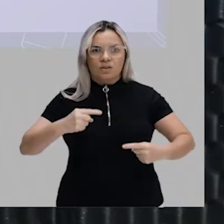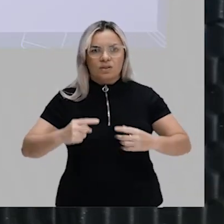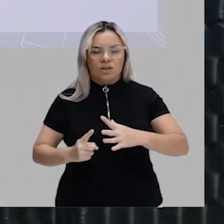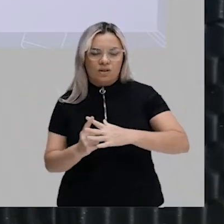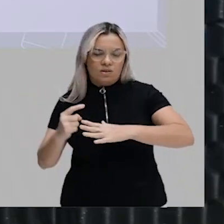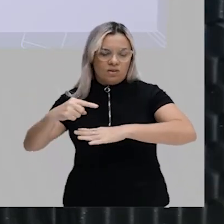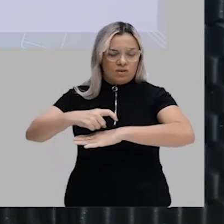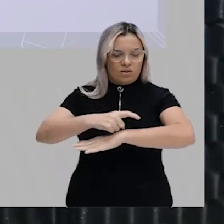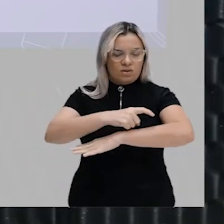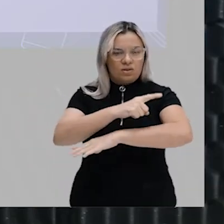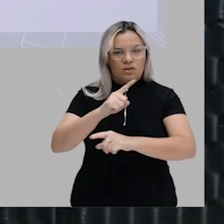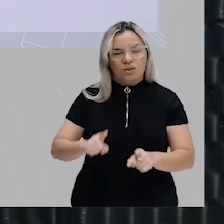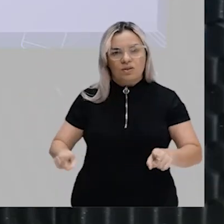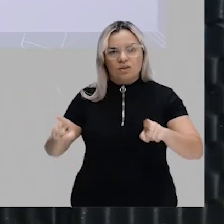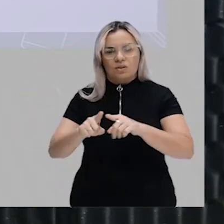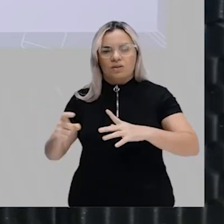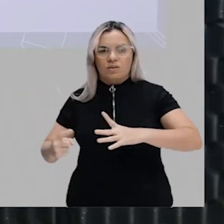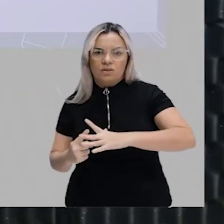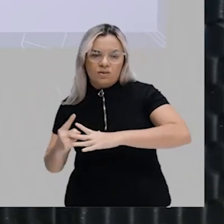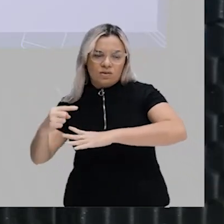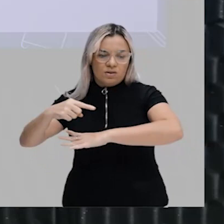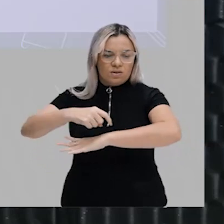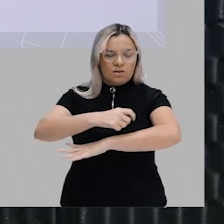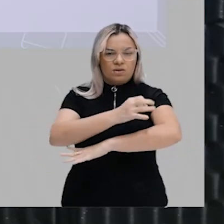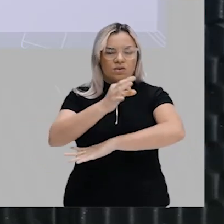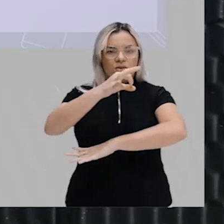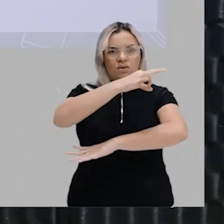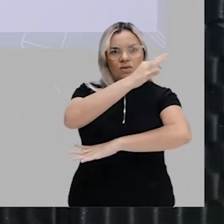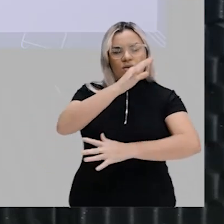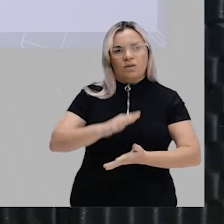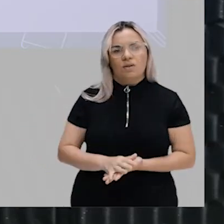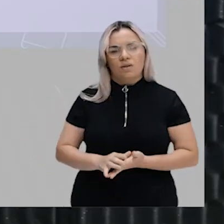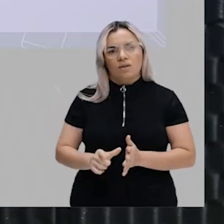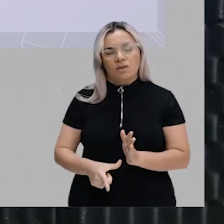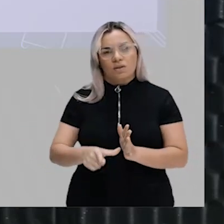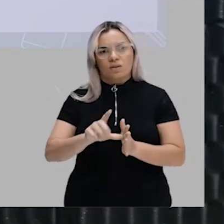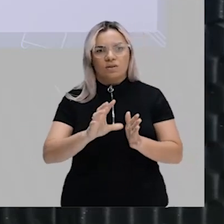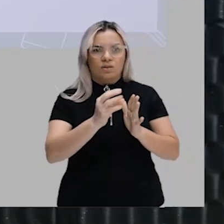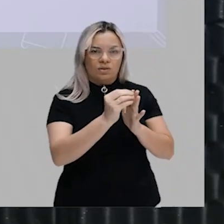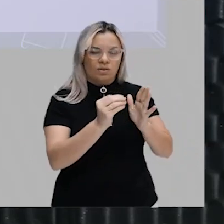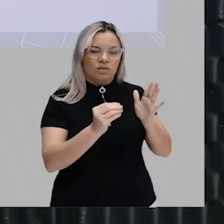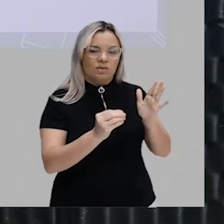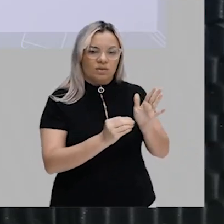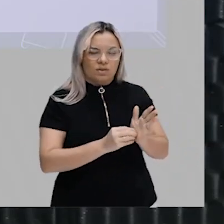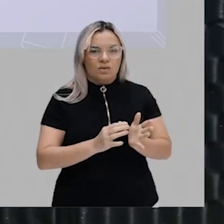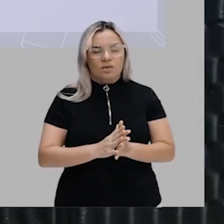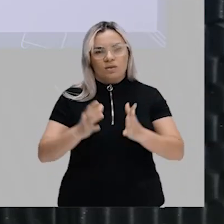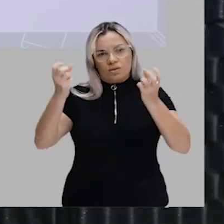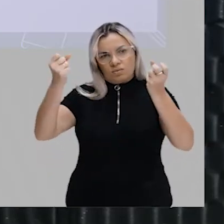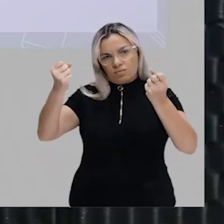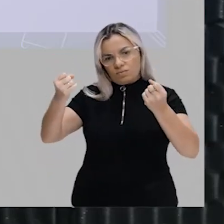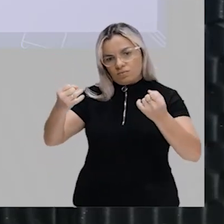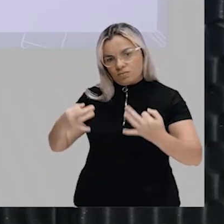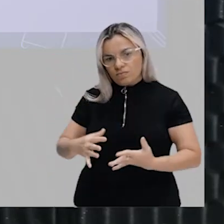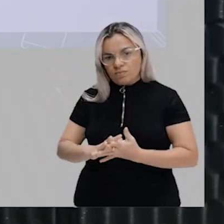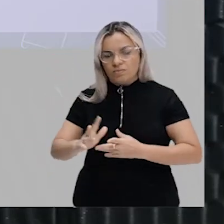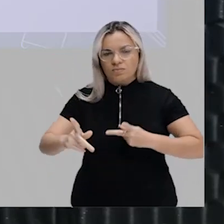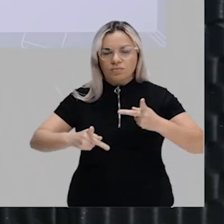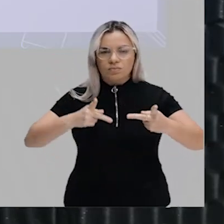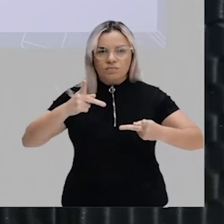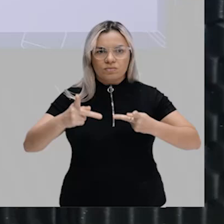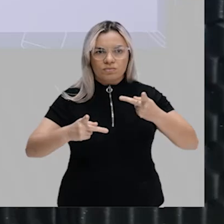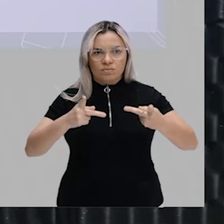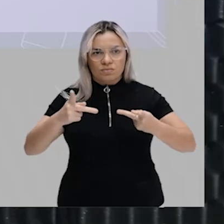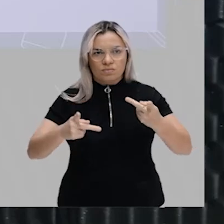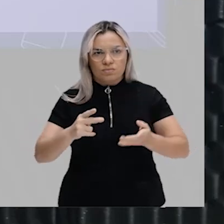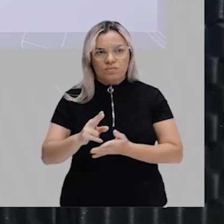gente ficou, na última aula, nós finalizamos comentando a disputa entre